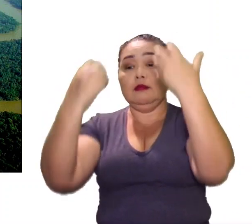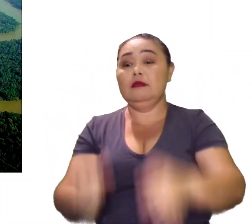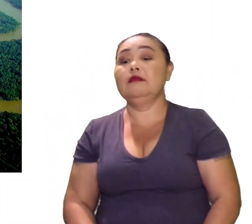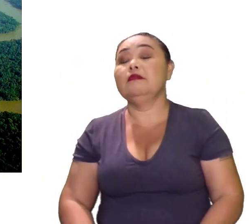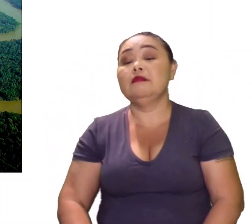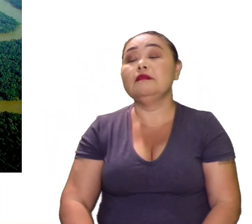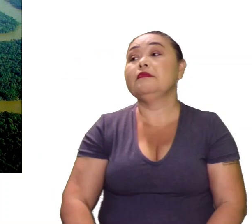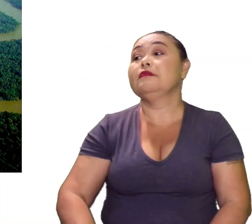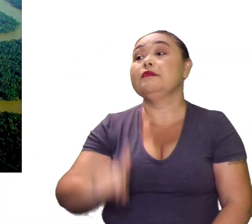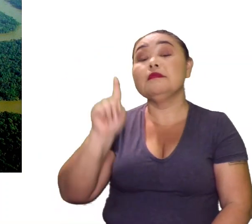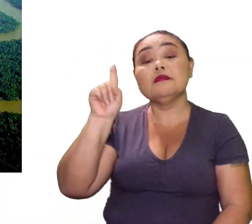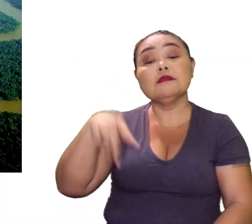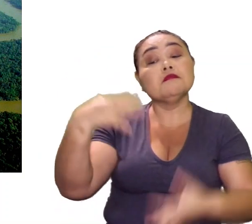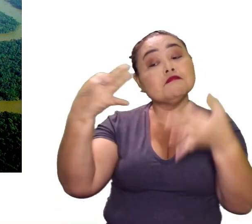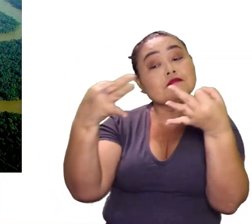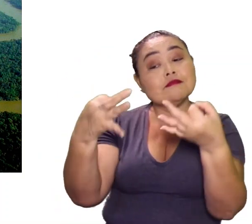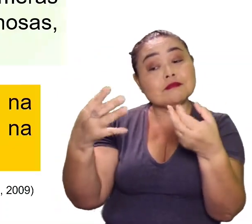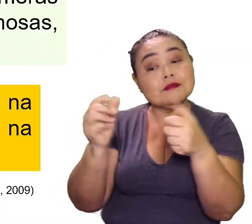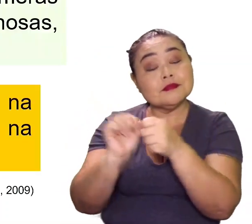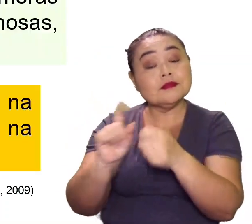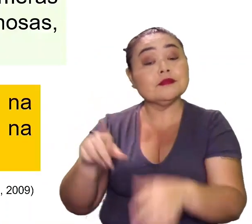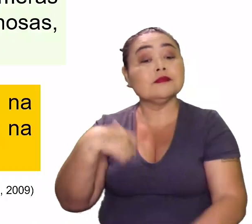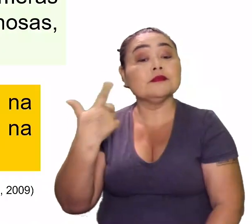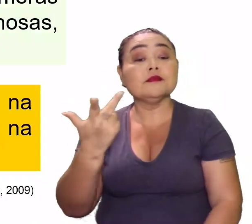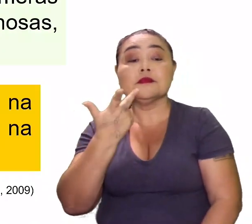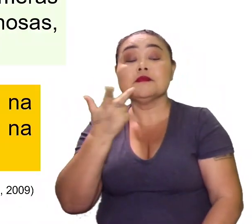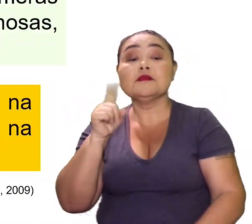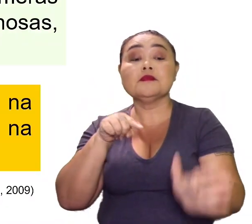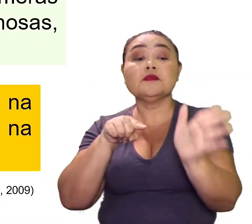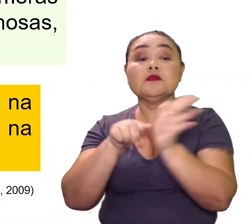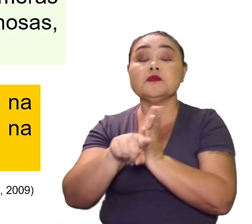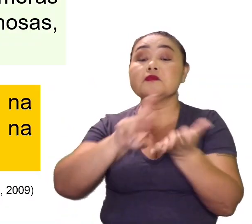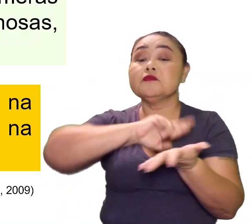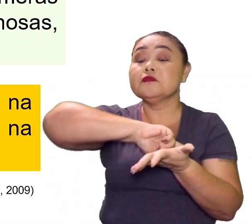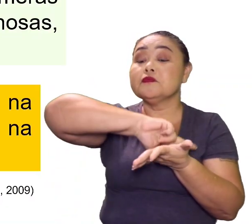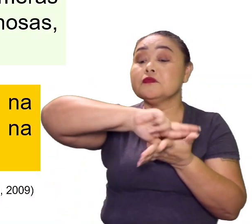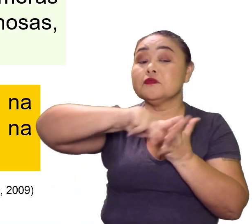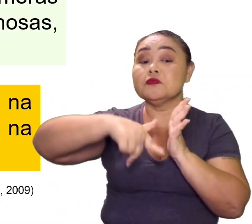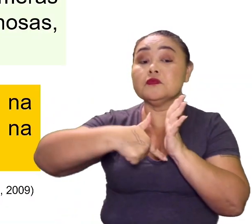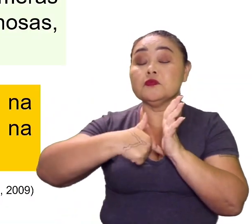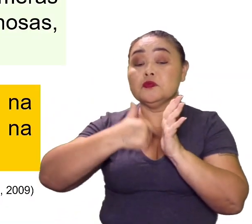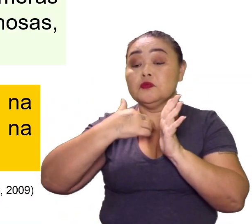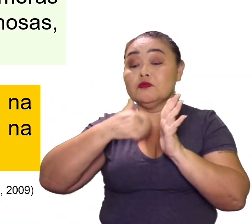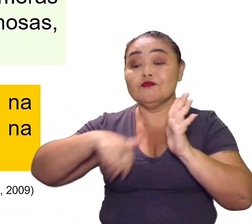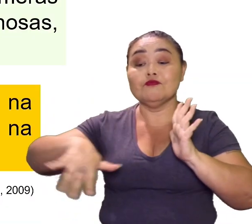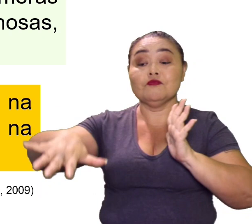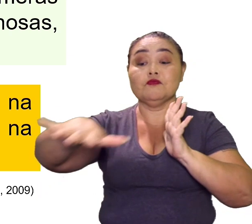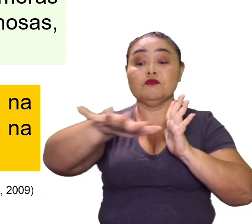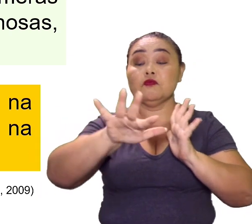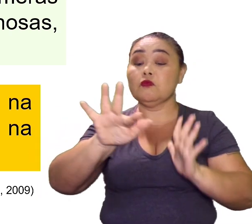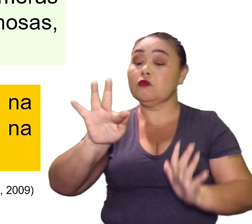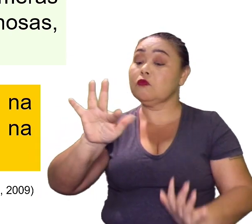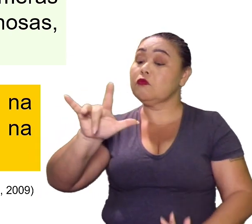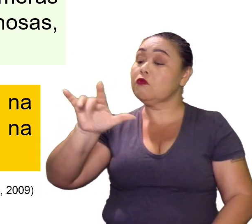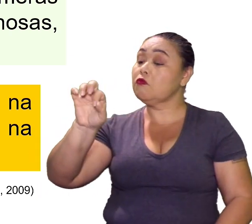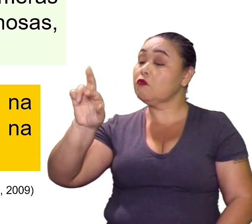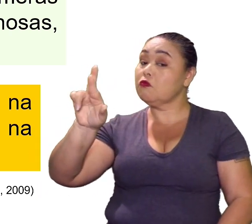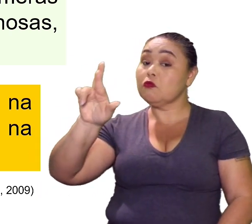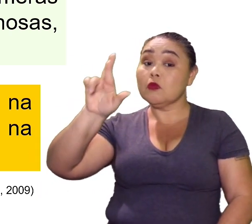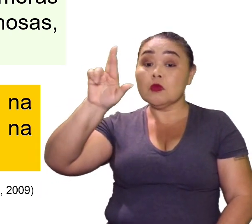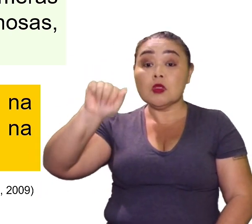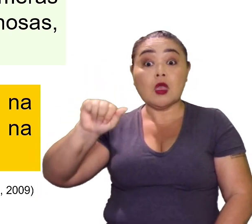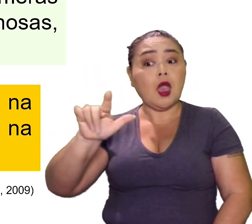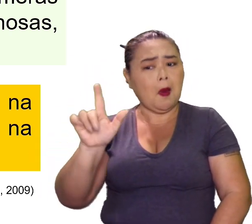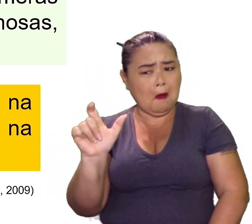Exatamente. Perfeito. Vamos falar agora sobre a questão da biodiversidade, mas no contexto de flora. Olha só